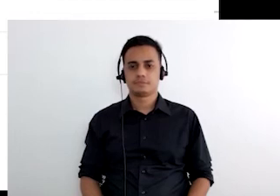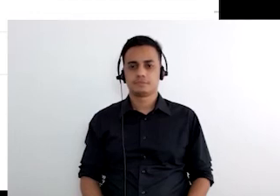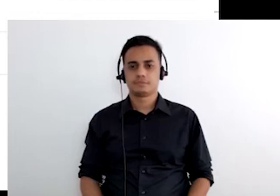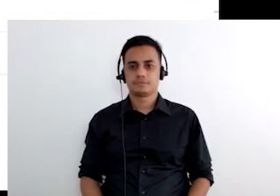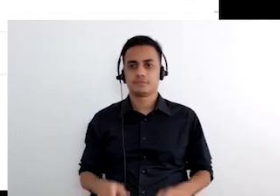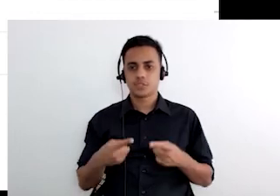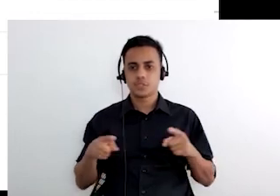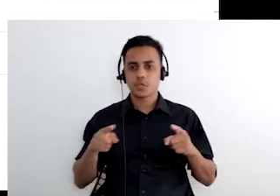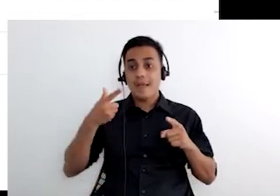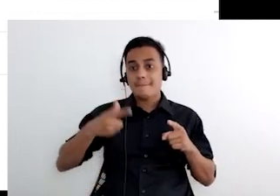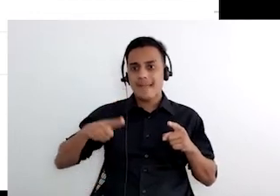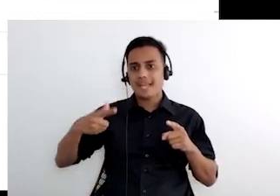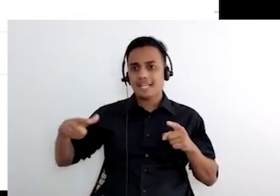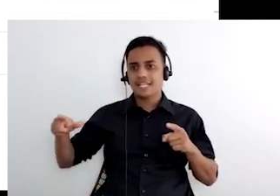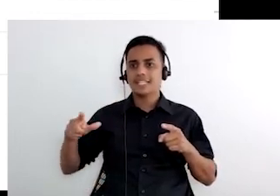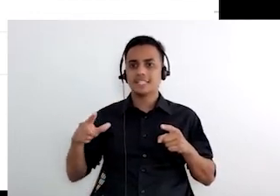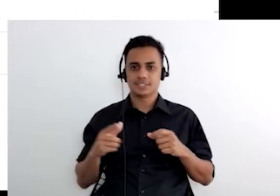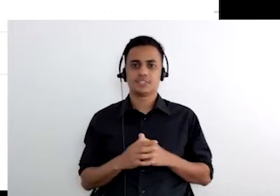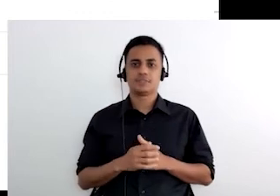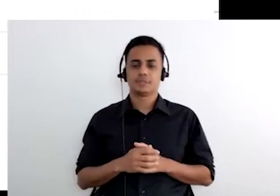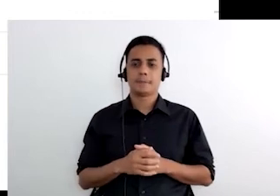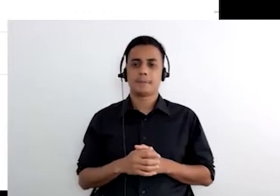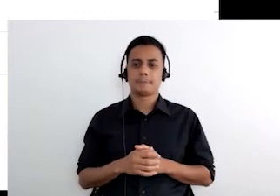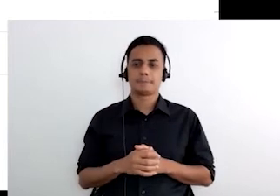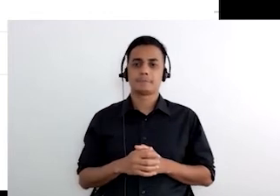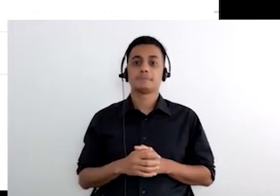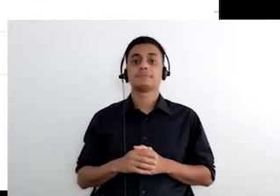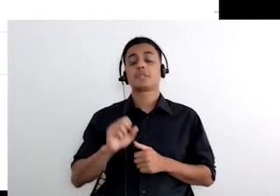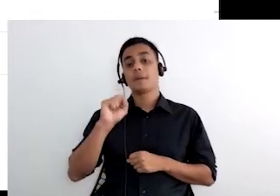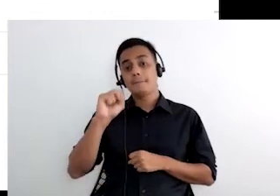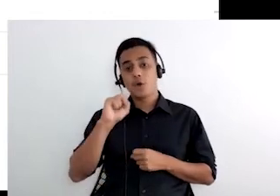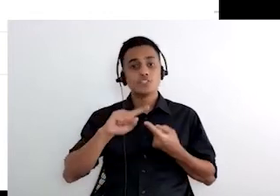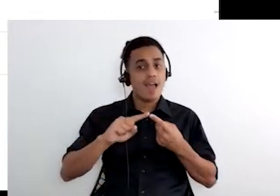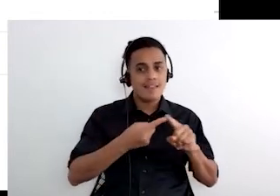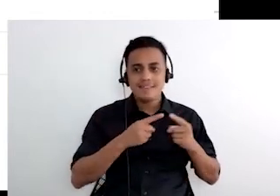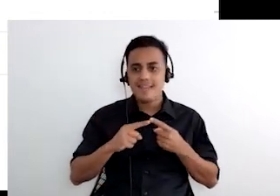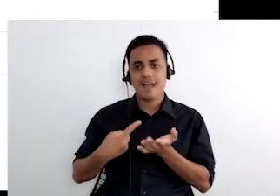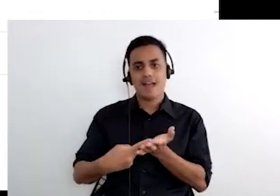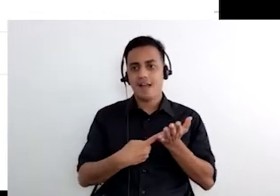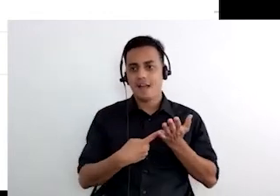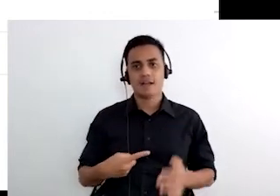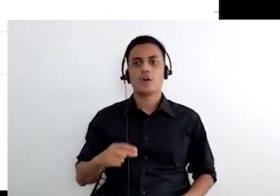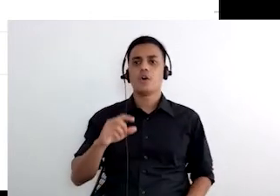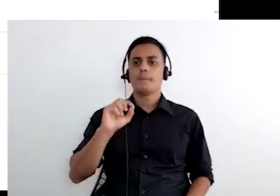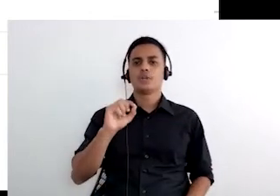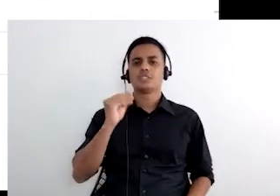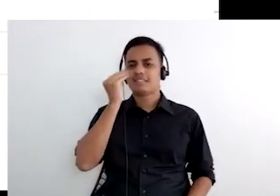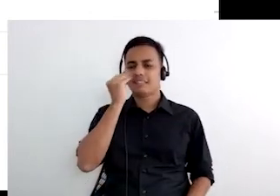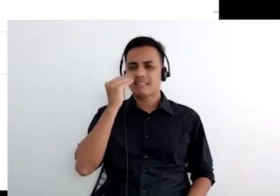Ele está repetindo as notas da melodia. E a gente pode alinhar efeitos. Vamos colocar um wow